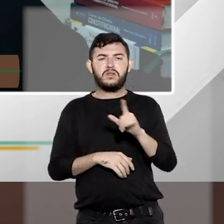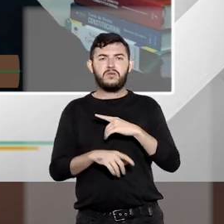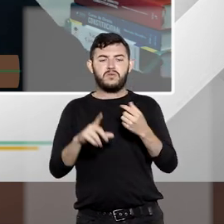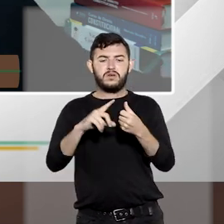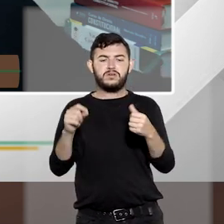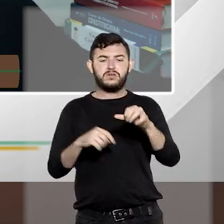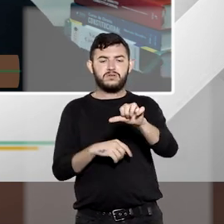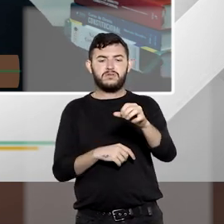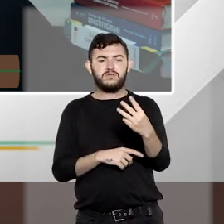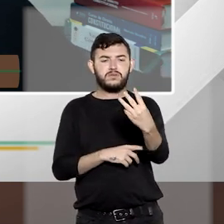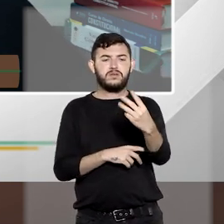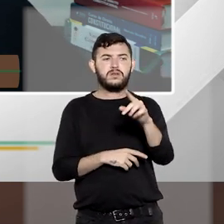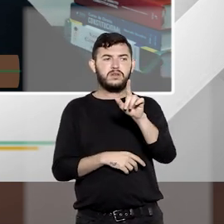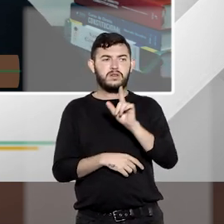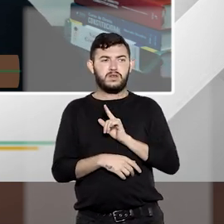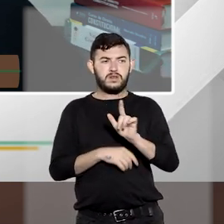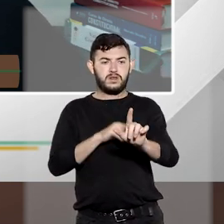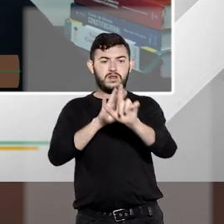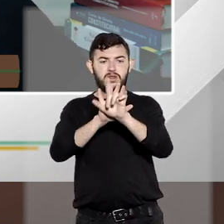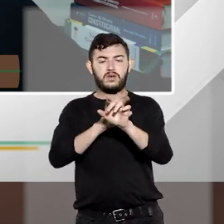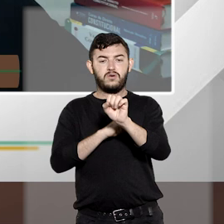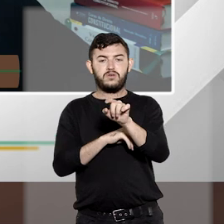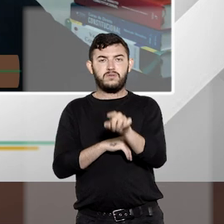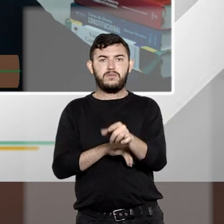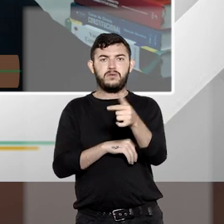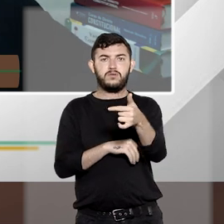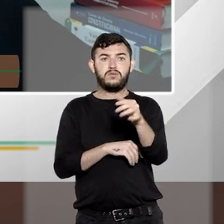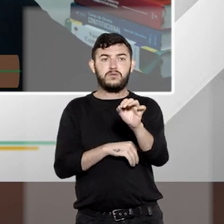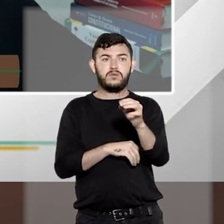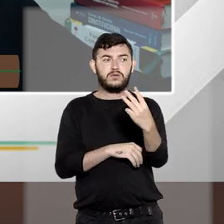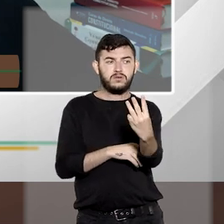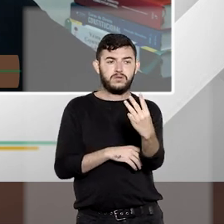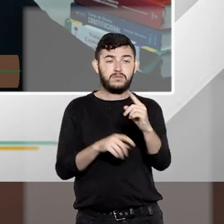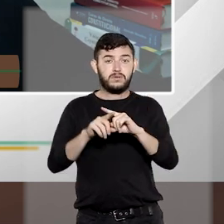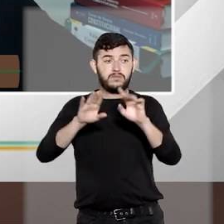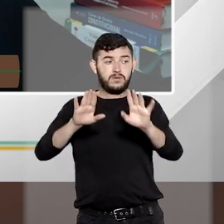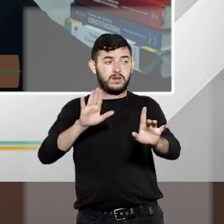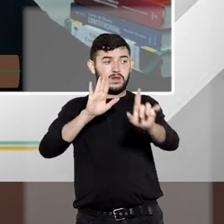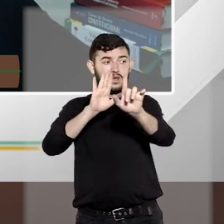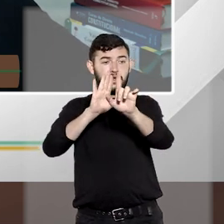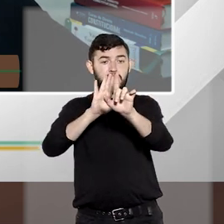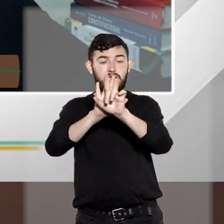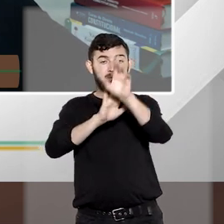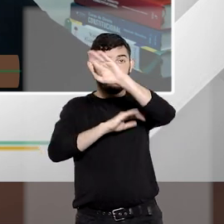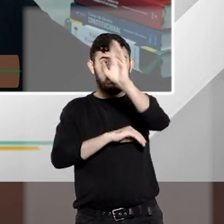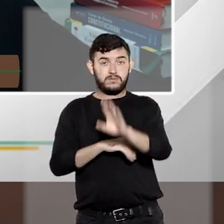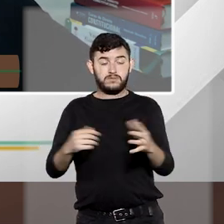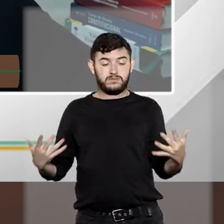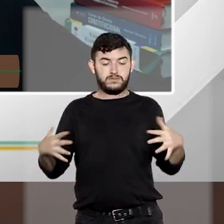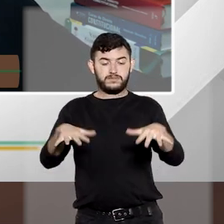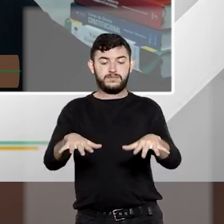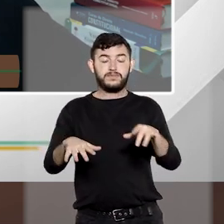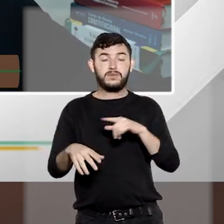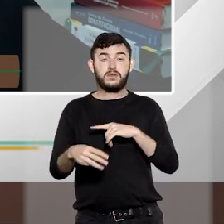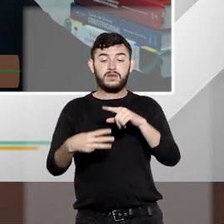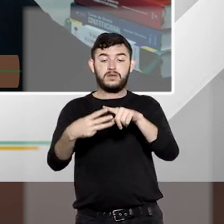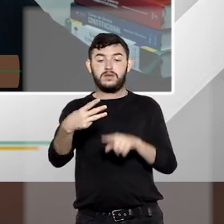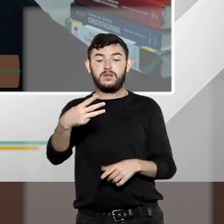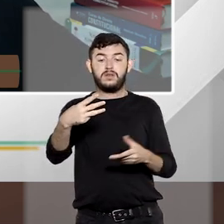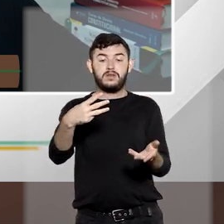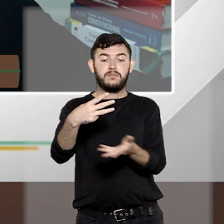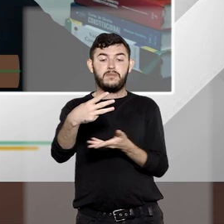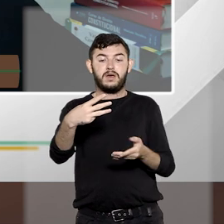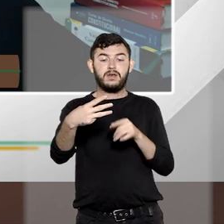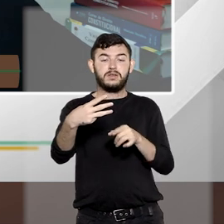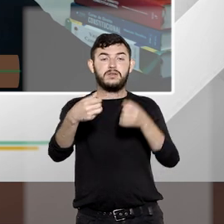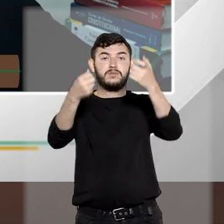ali isolado dentro da Lei 8.213 de 91, a LBI, ela traz ali, né, três pilares acerca da proteção do